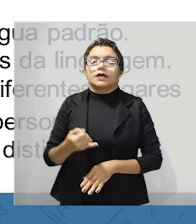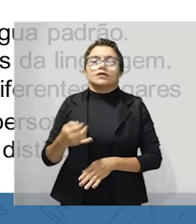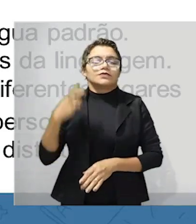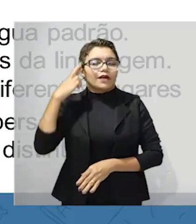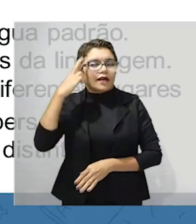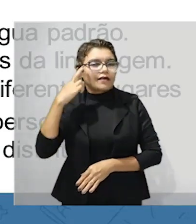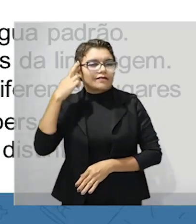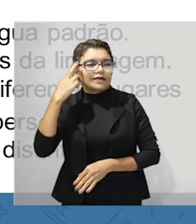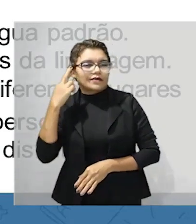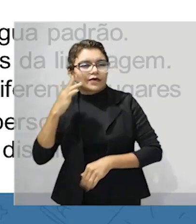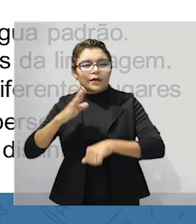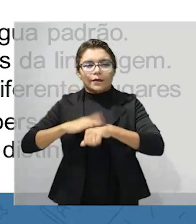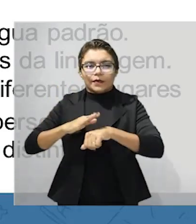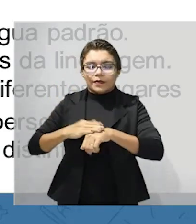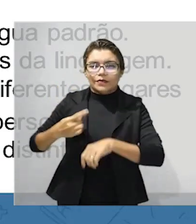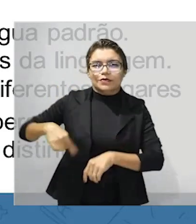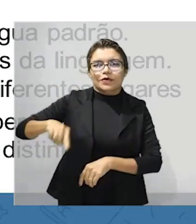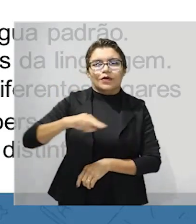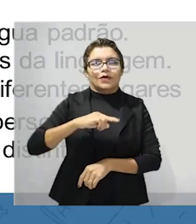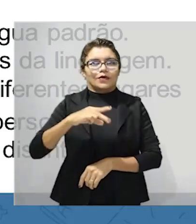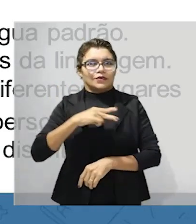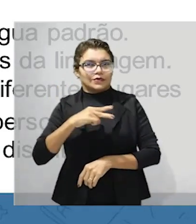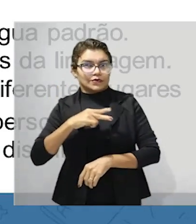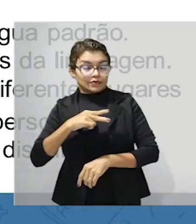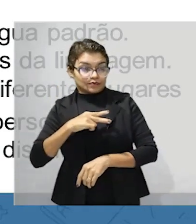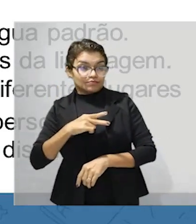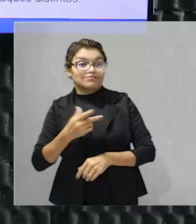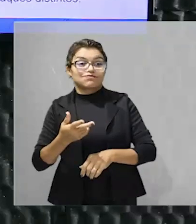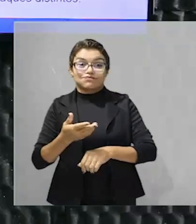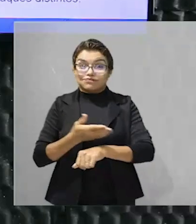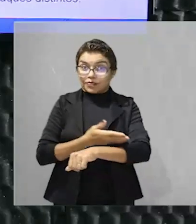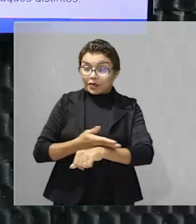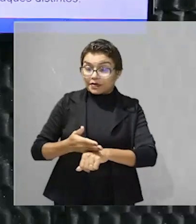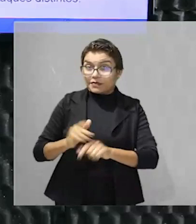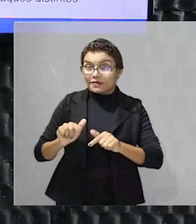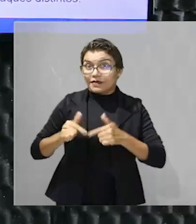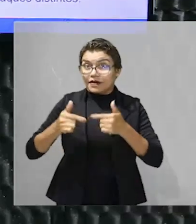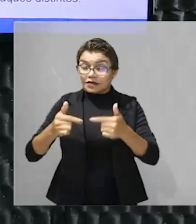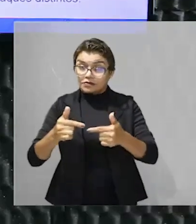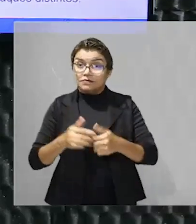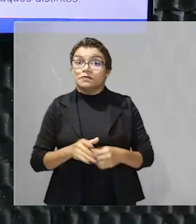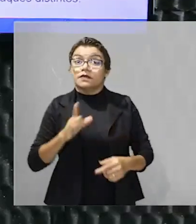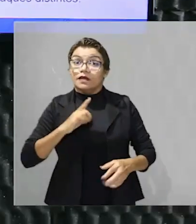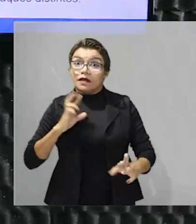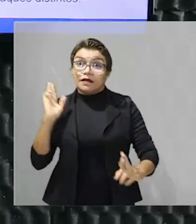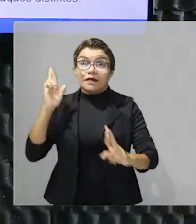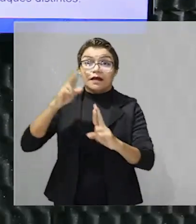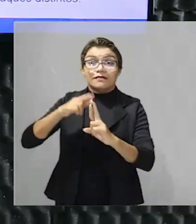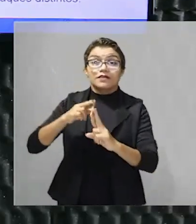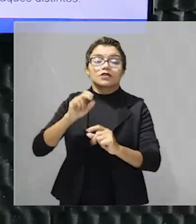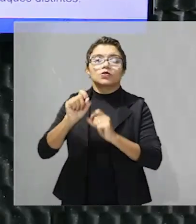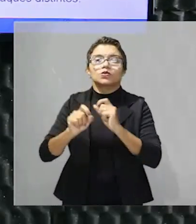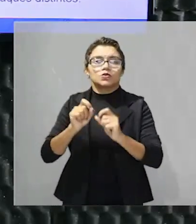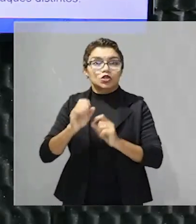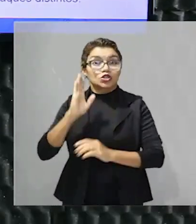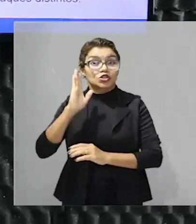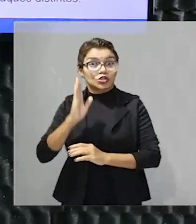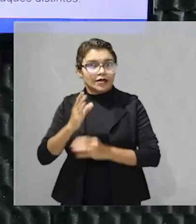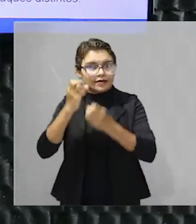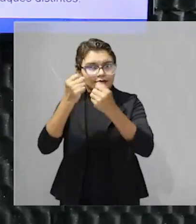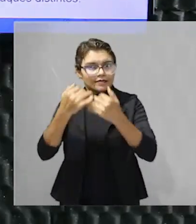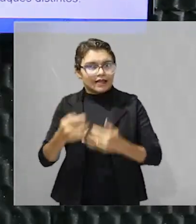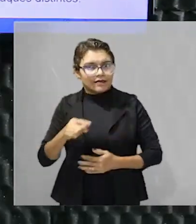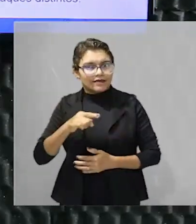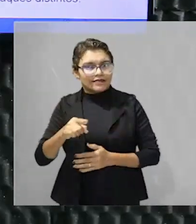sobre nossos próprios comportamentos e atitudes. Então, ele faz uma referência àquilo que eu mencionei para vocês no começo do texto.